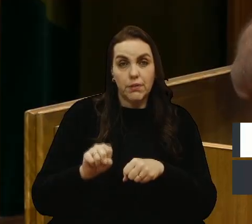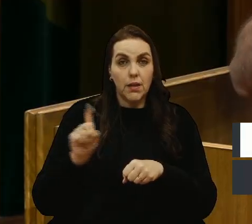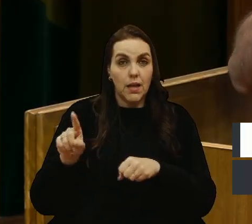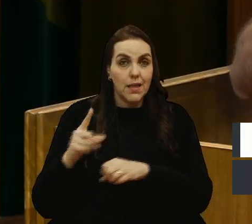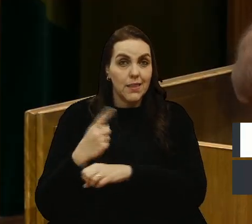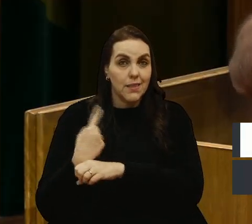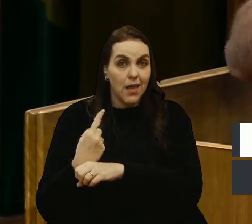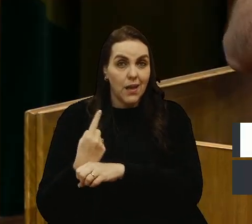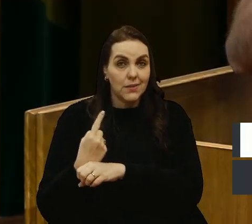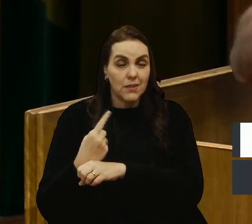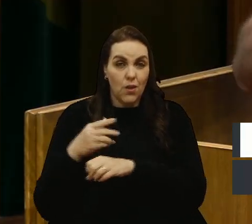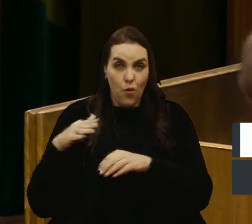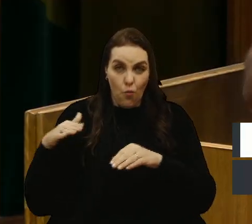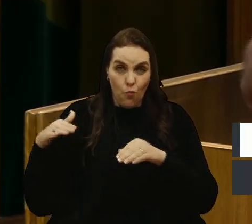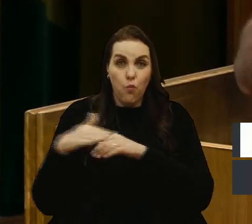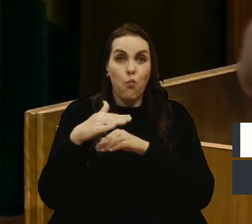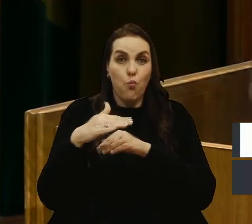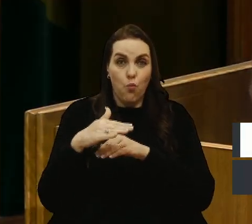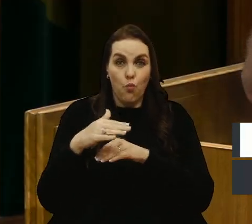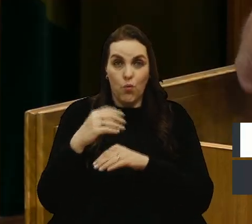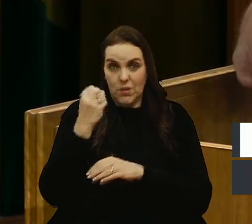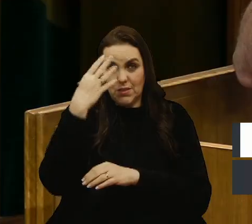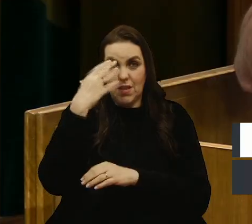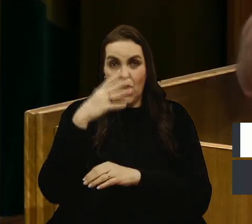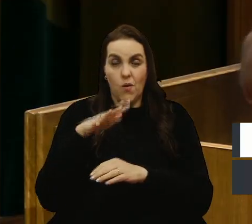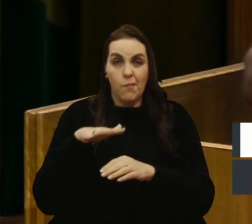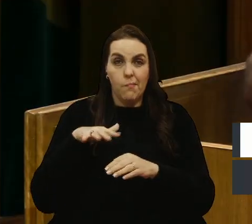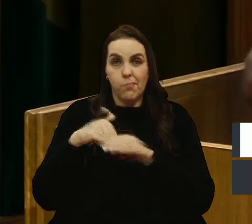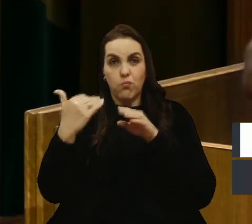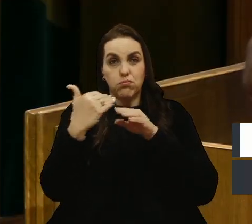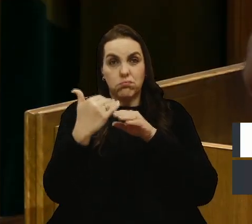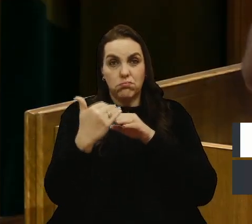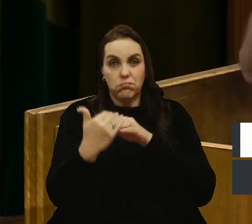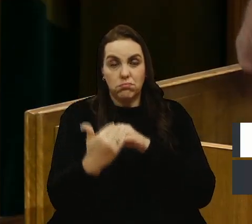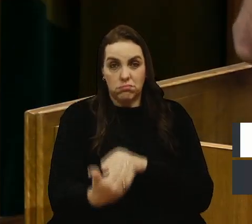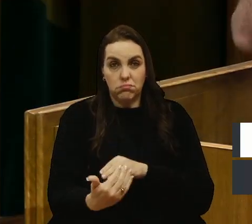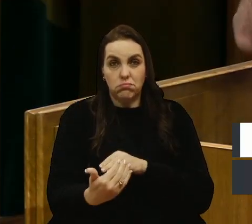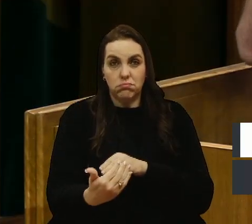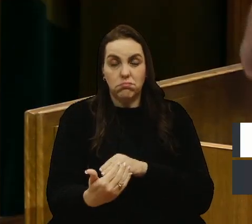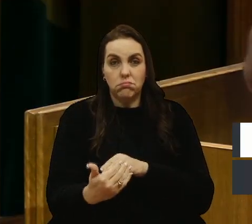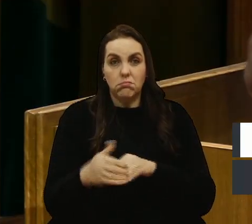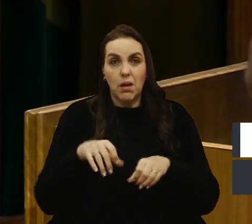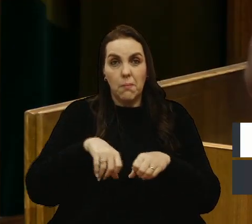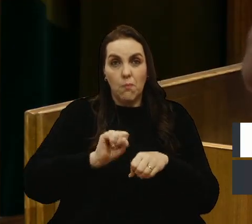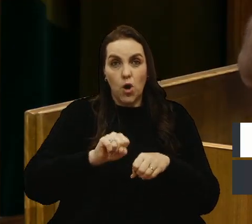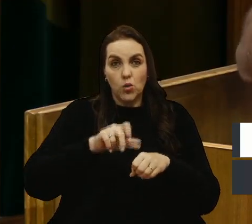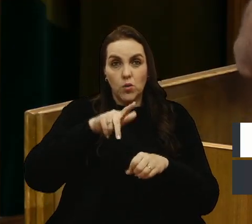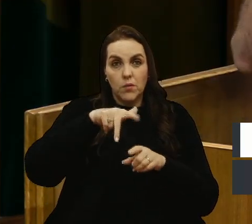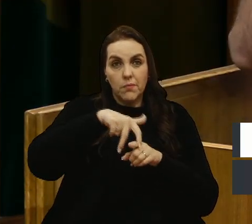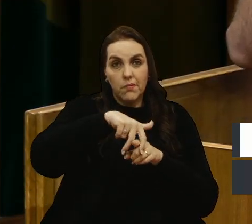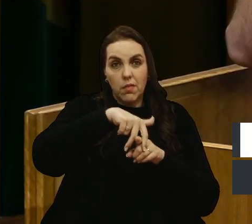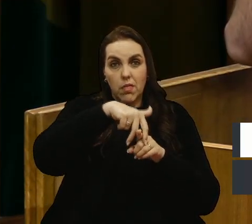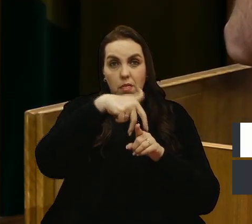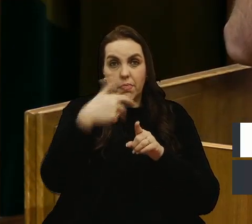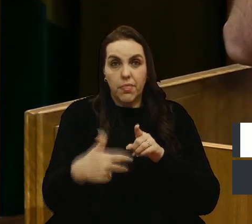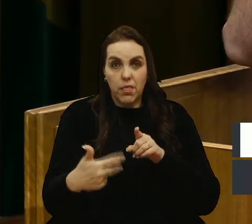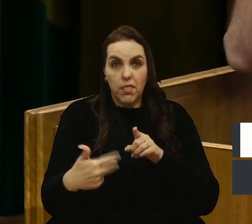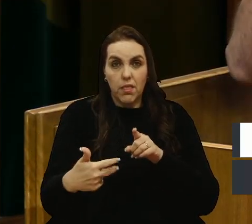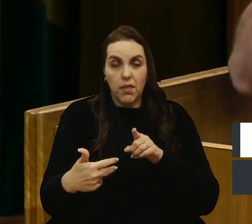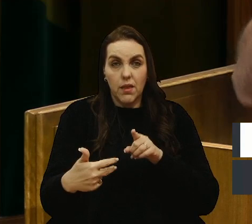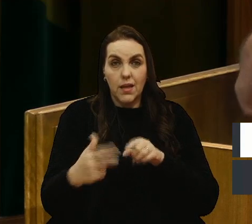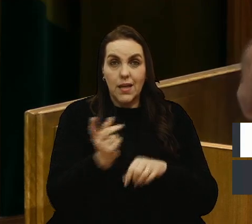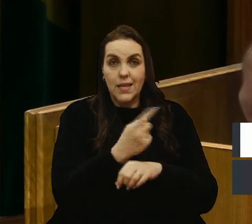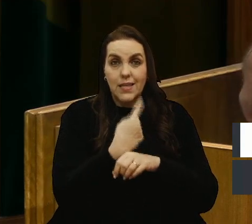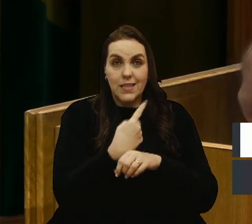táxi avançou o sinal vermelho, bateu naquele motociclista, o motociclista caiu, o táxi